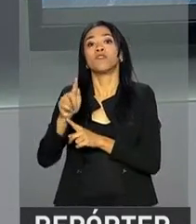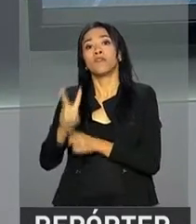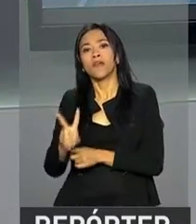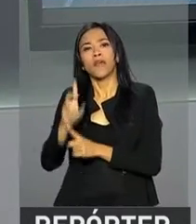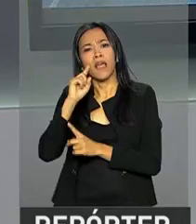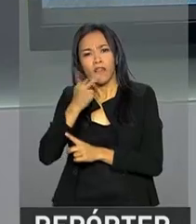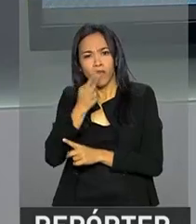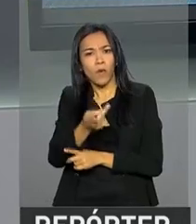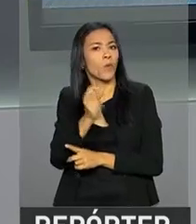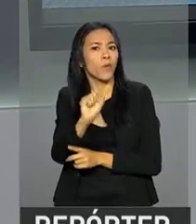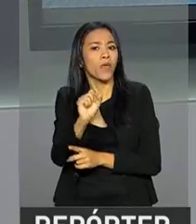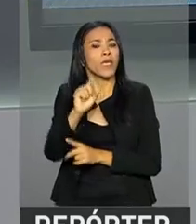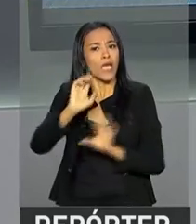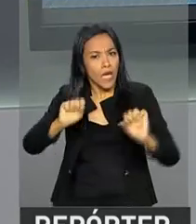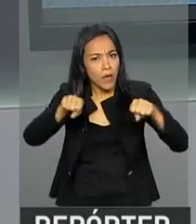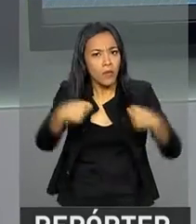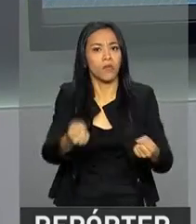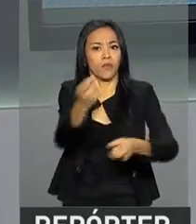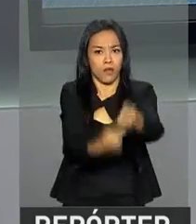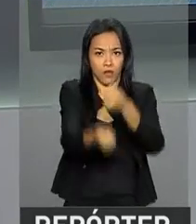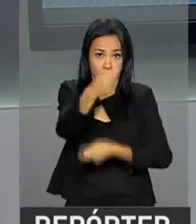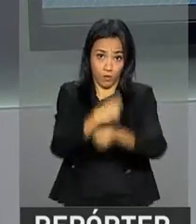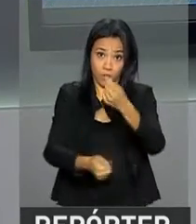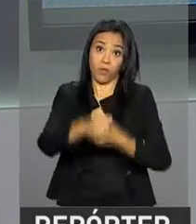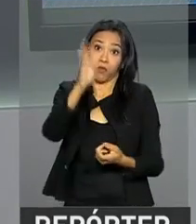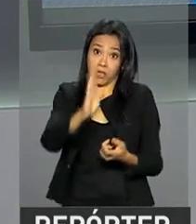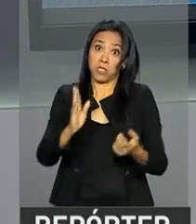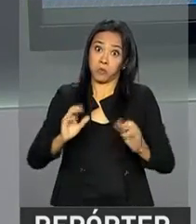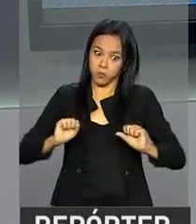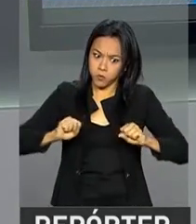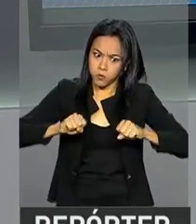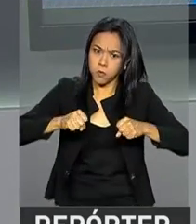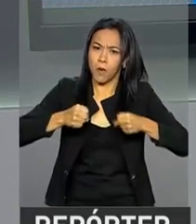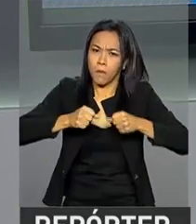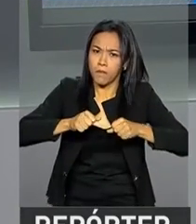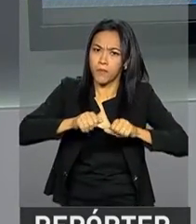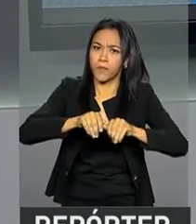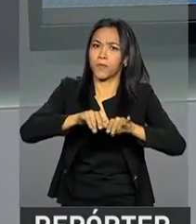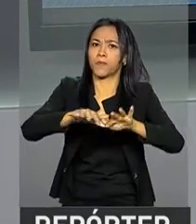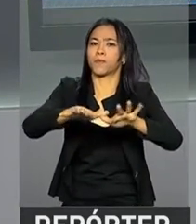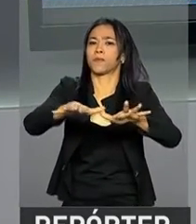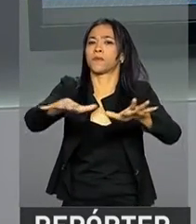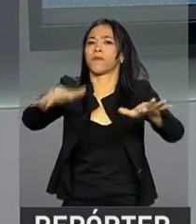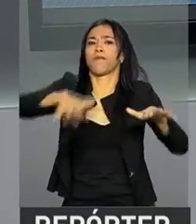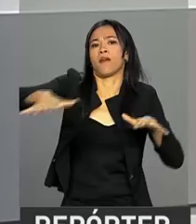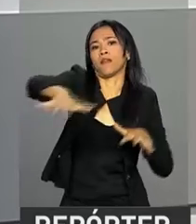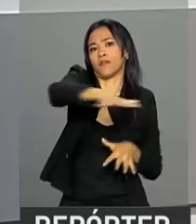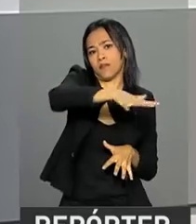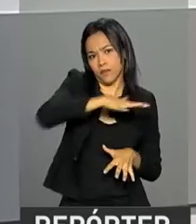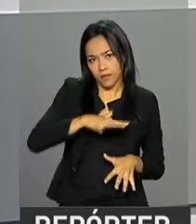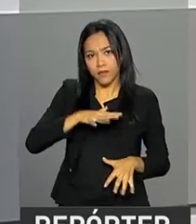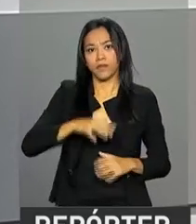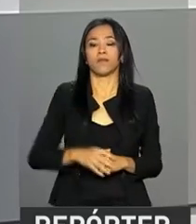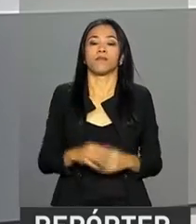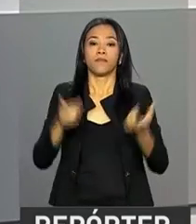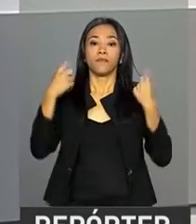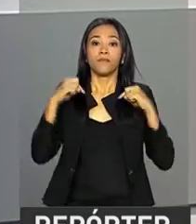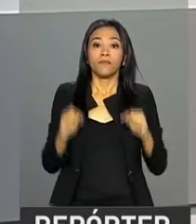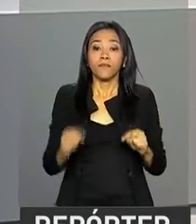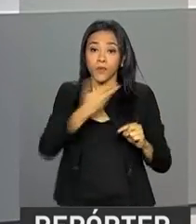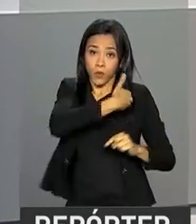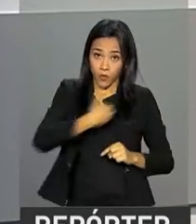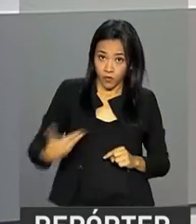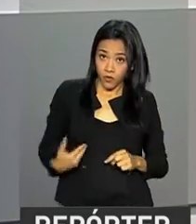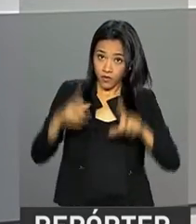mostra que a recuperação da economia ganha força e se espalha entre os diferentes setores o governo reduziu